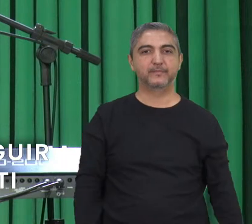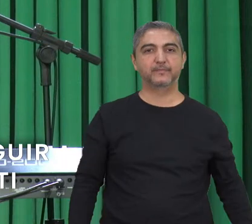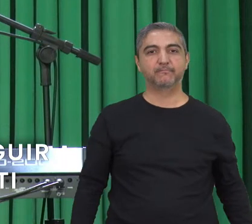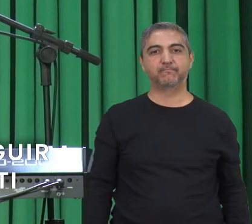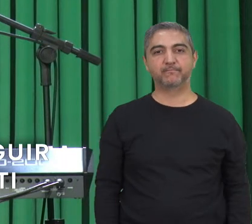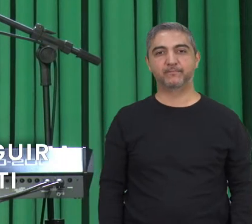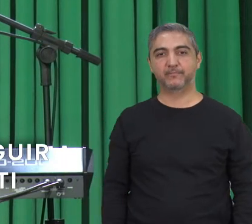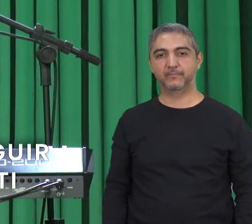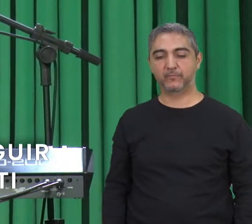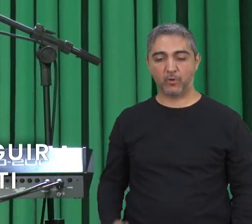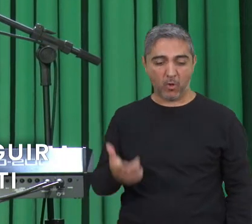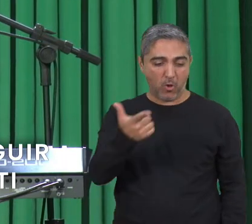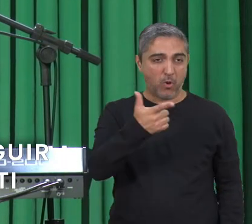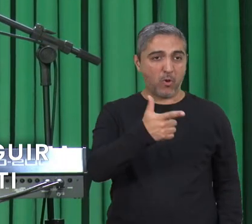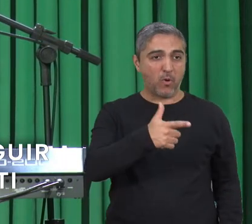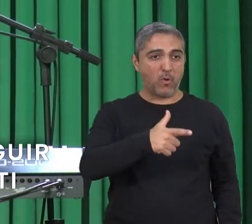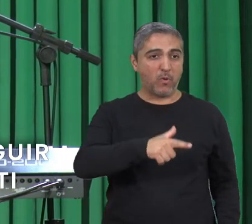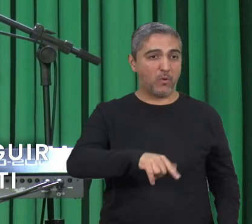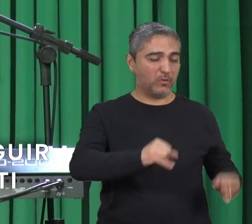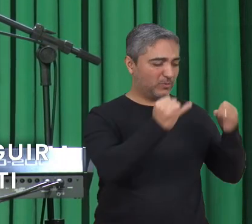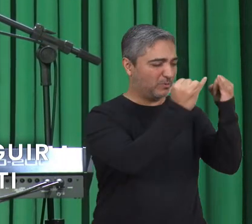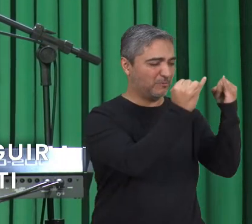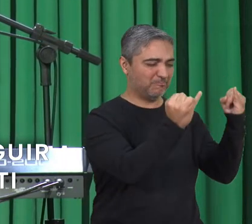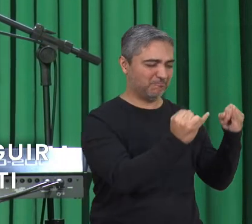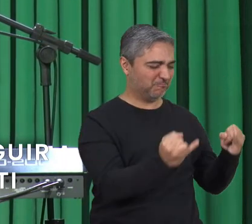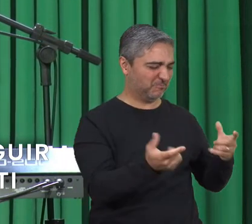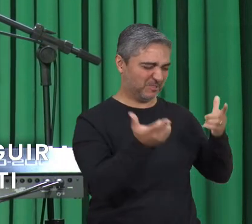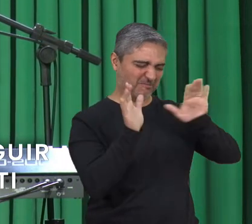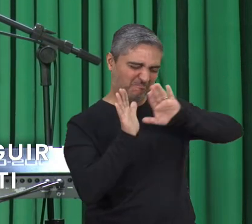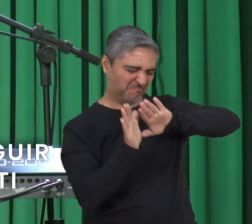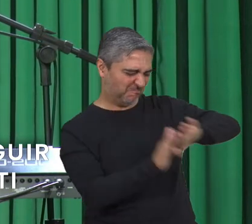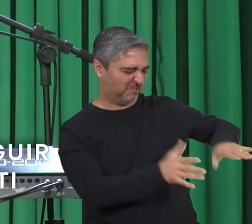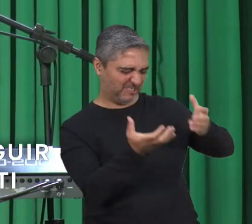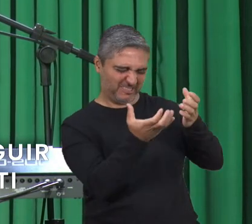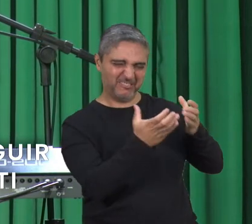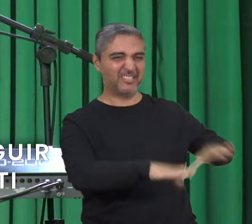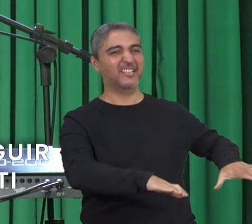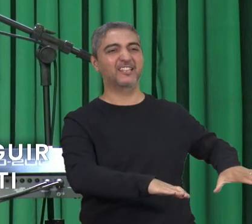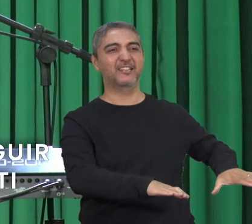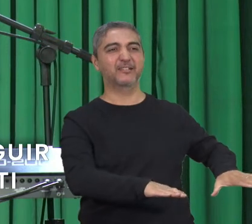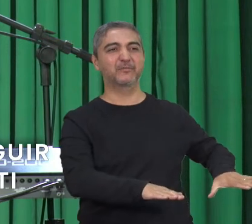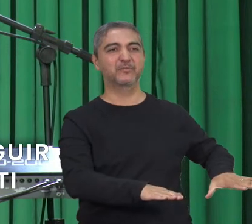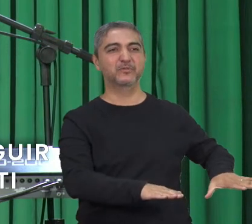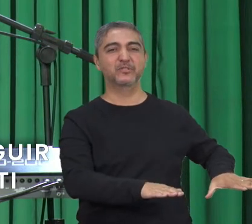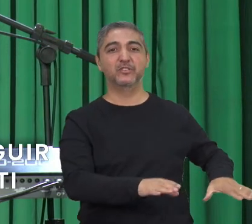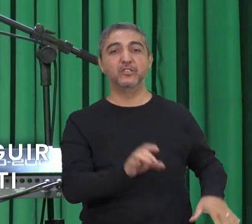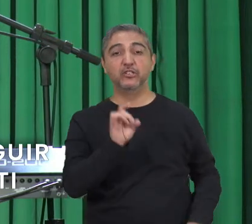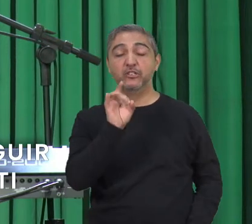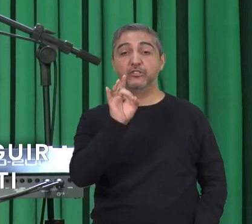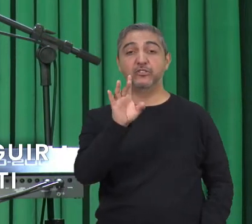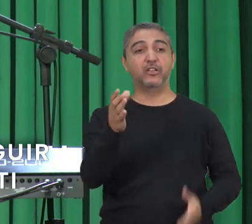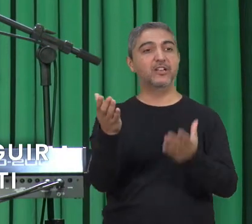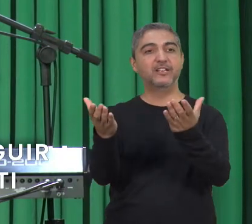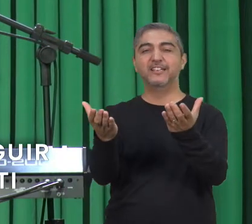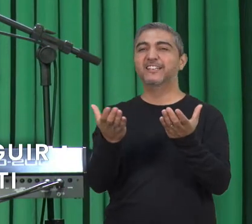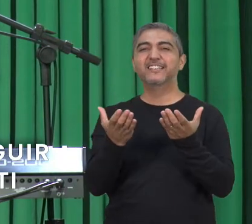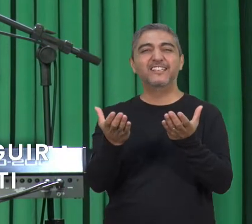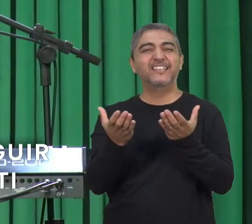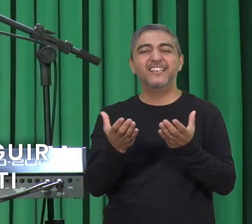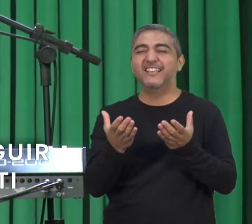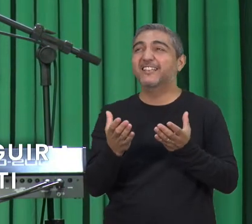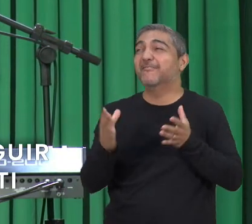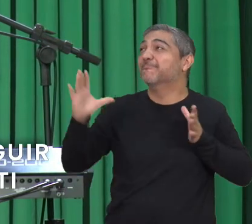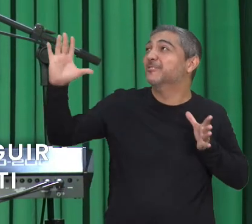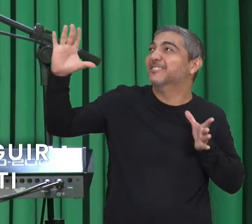Queremos ouro para te seguir, só